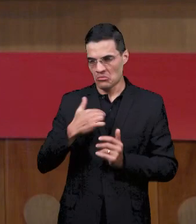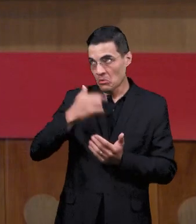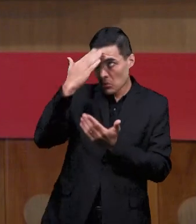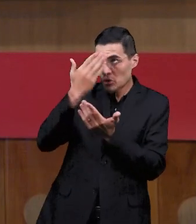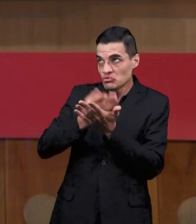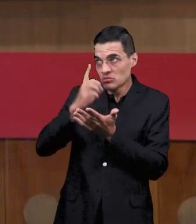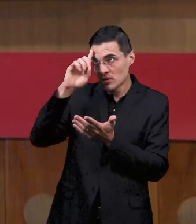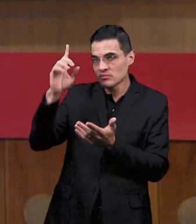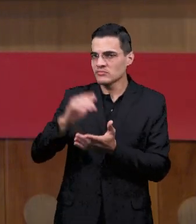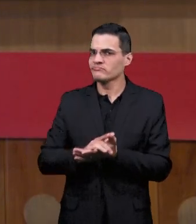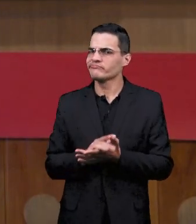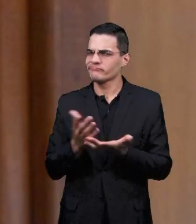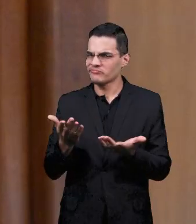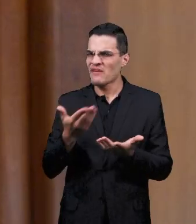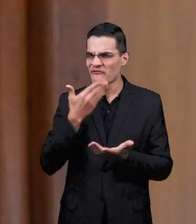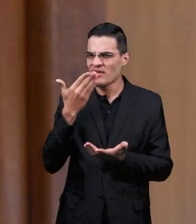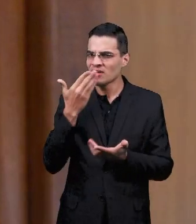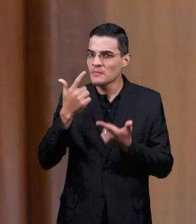Jacó,